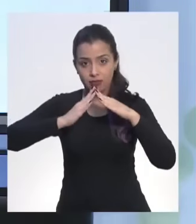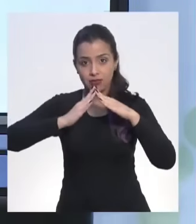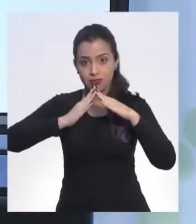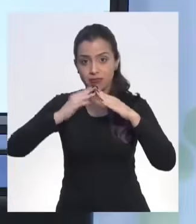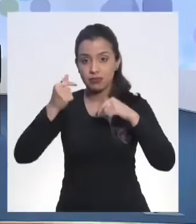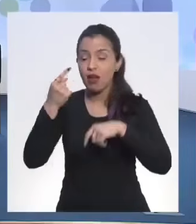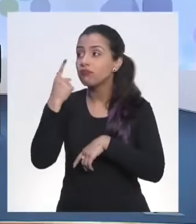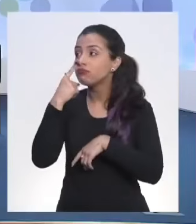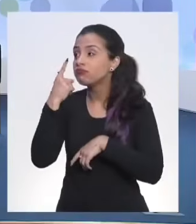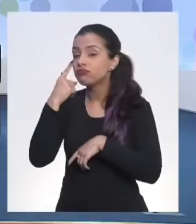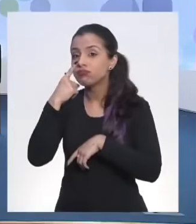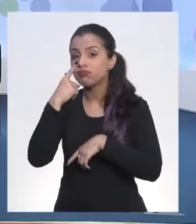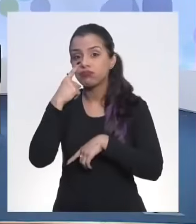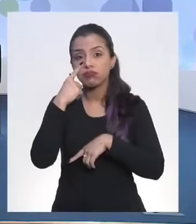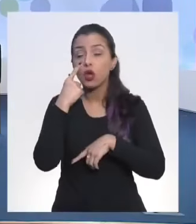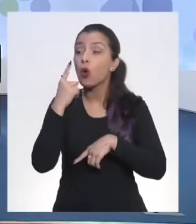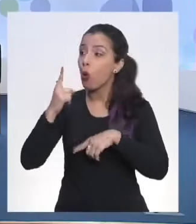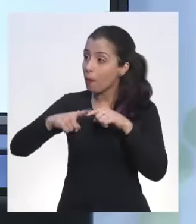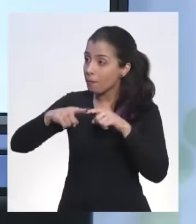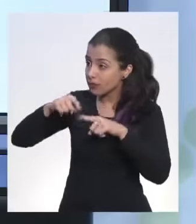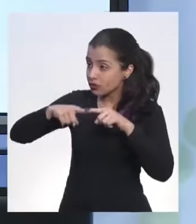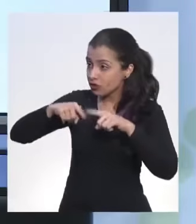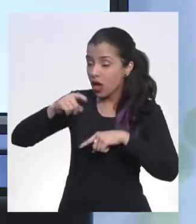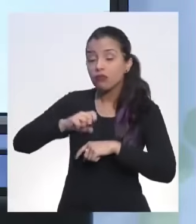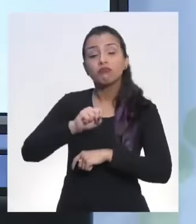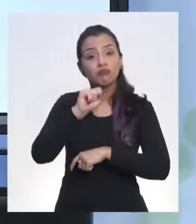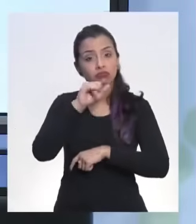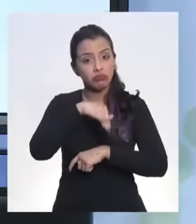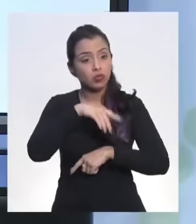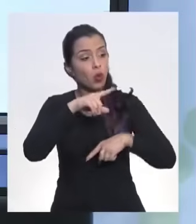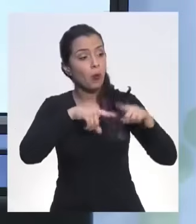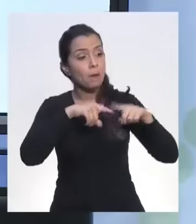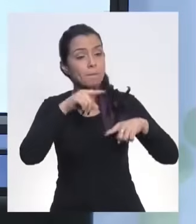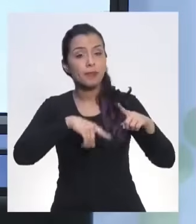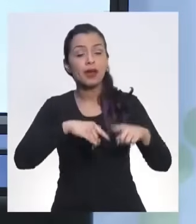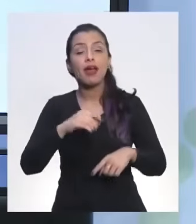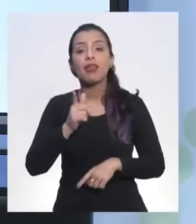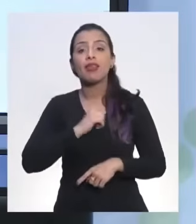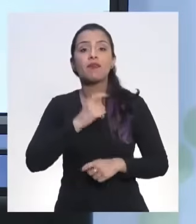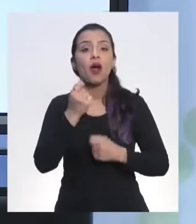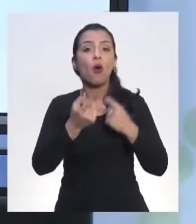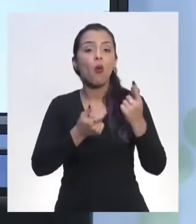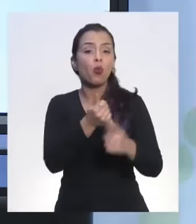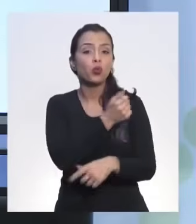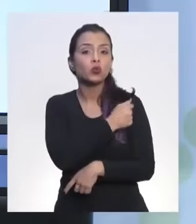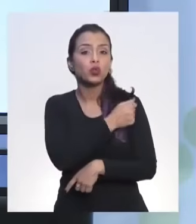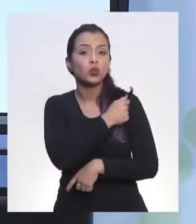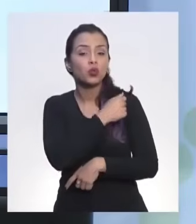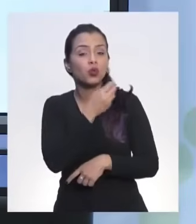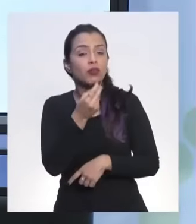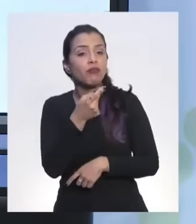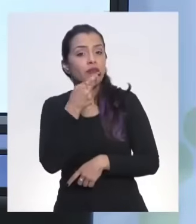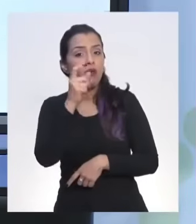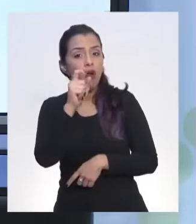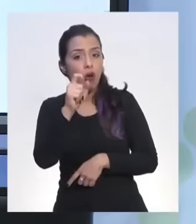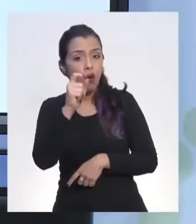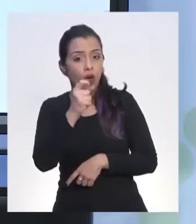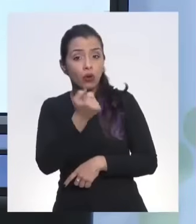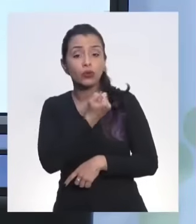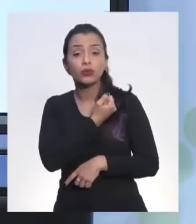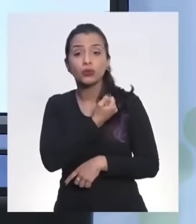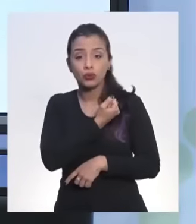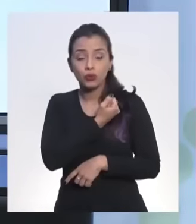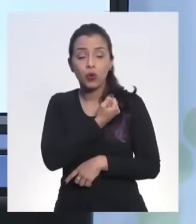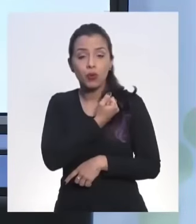Em algum objeto. Em alguns ali, inclusive eu vi alguns alunos que colocaram, então, por exemplo, o número